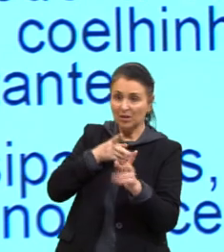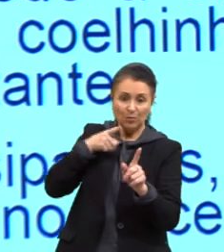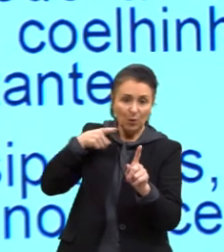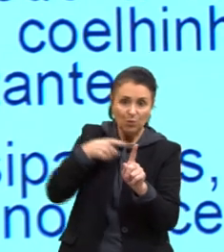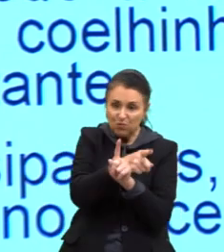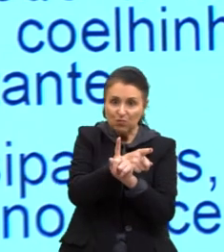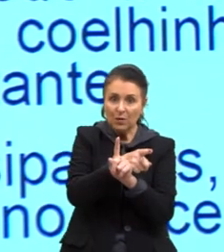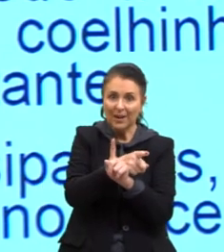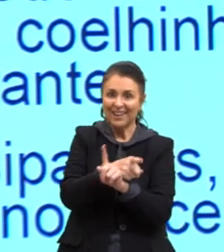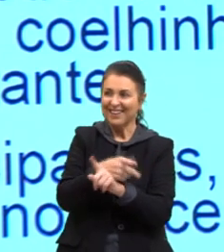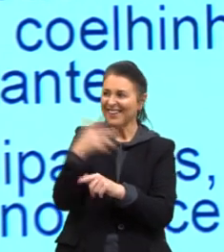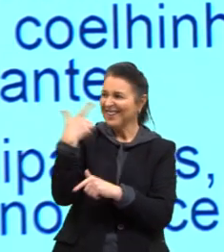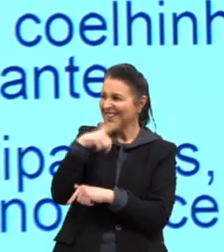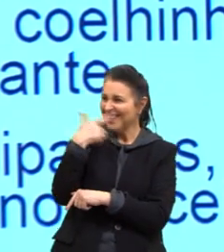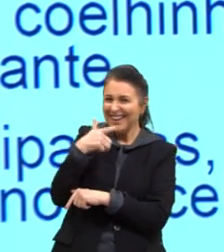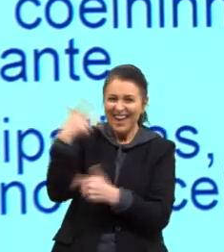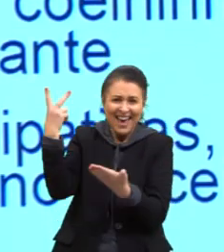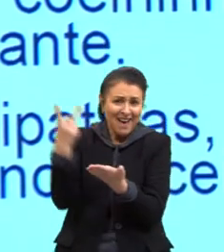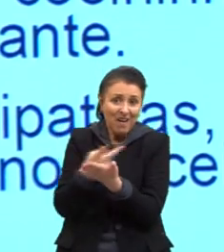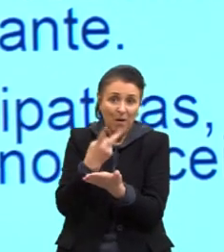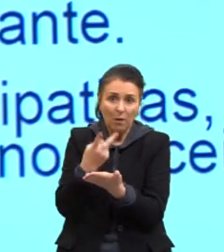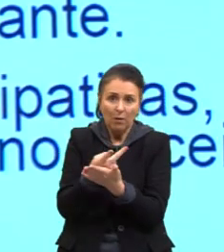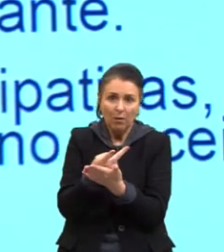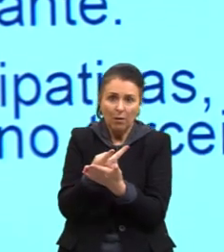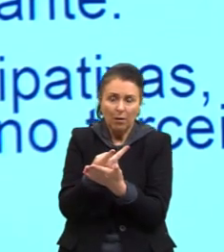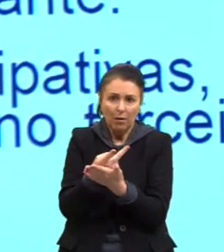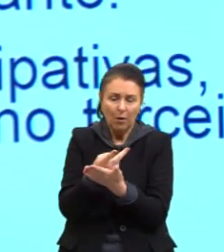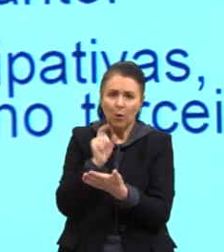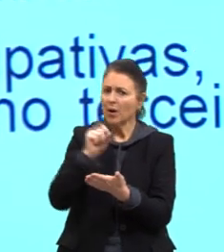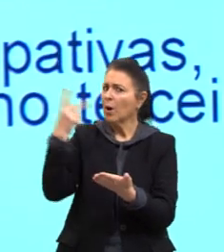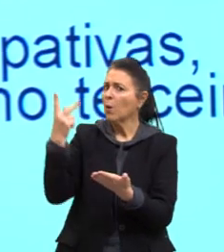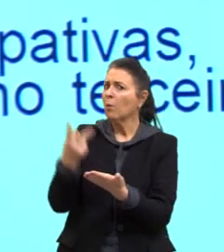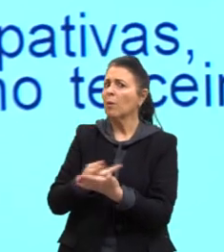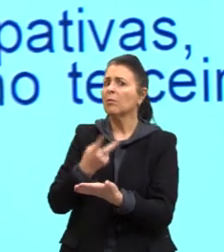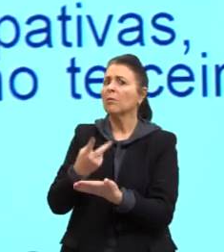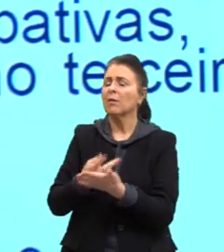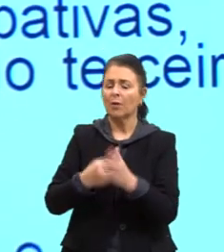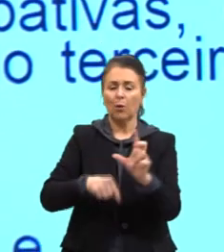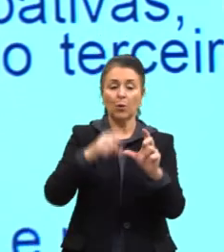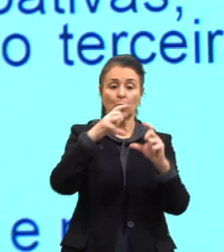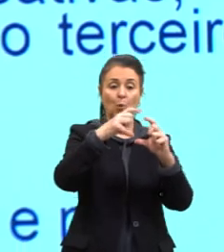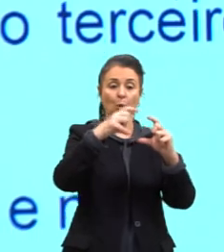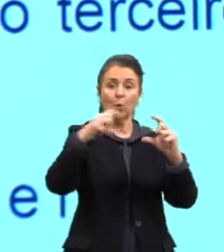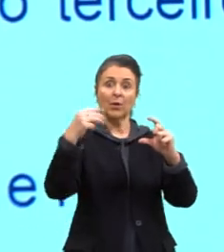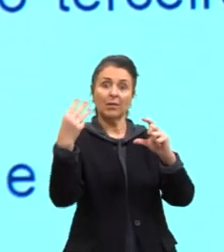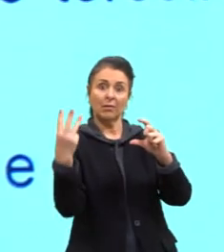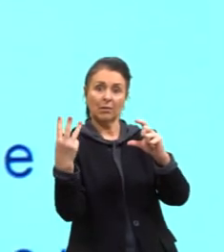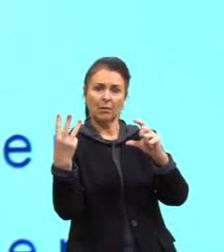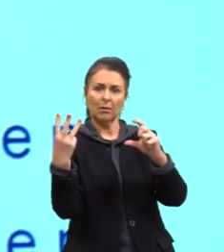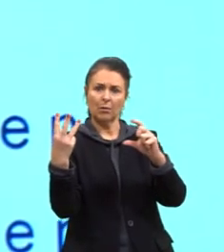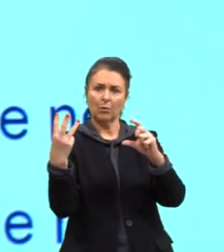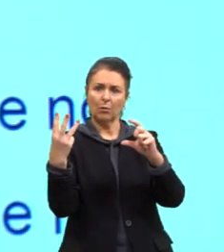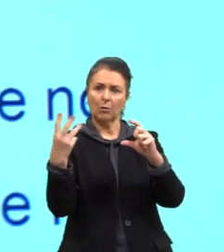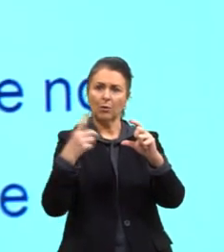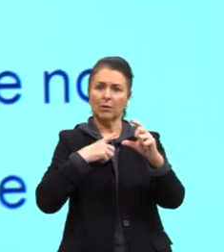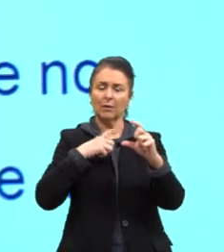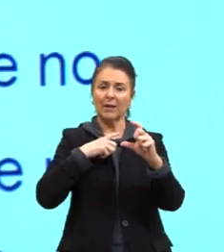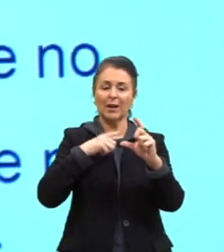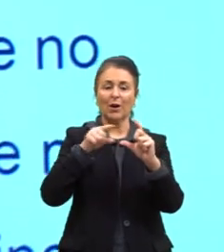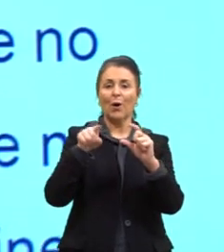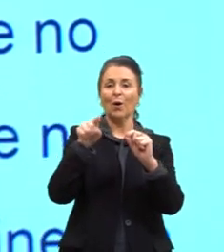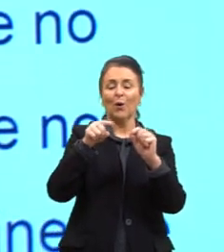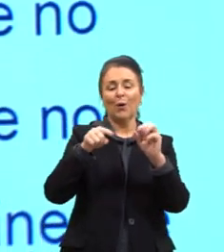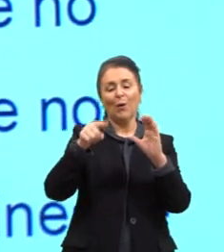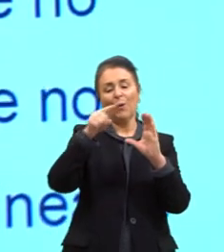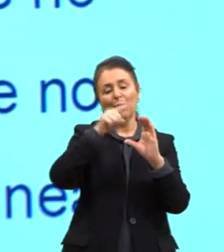rindo né ah e ro Oi e aí o que que aconteceu aqui nessa terceira imagem ou a gente tem o movimento